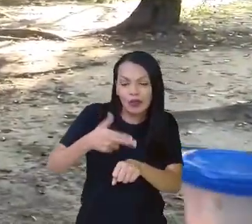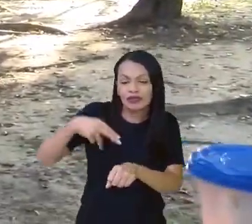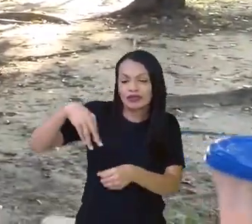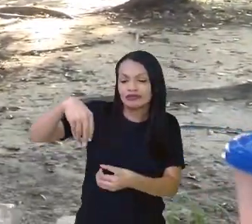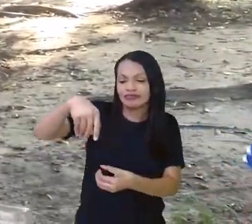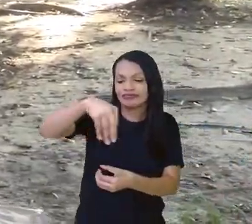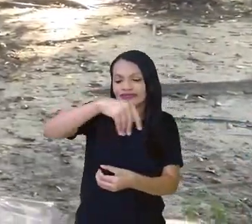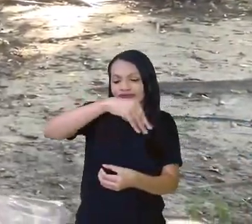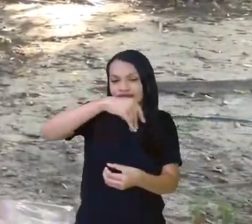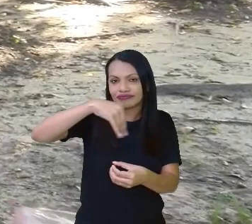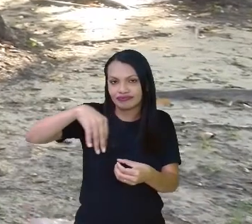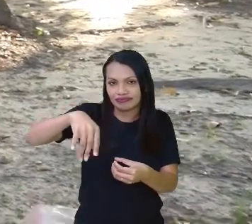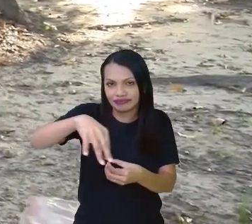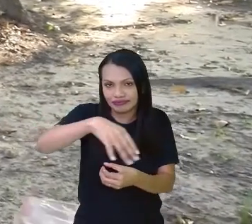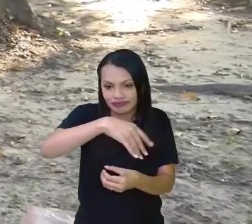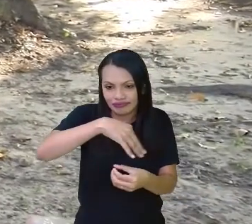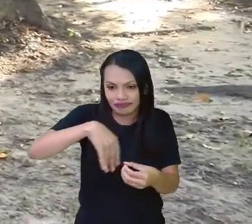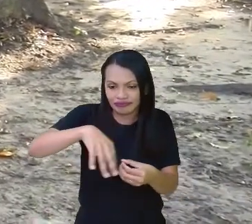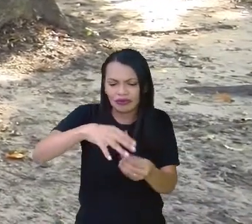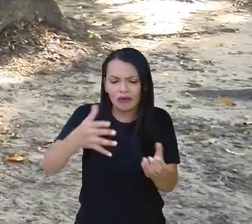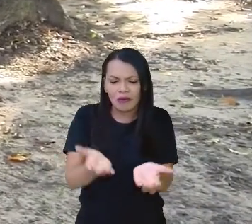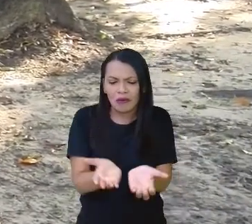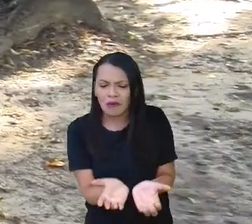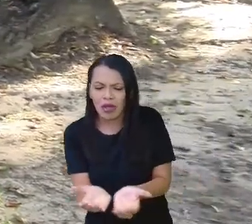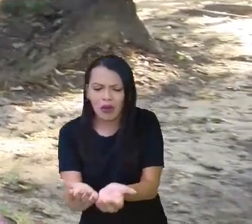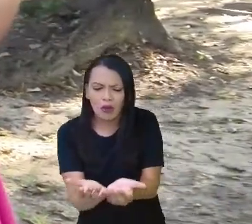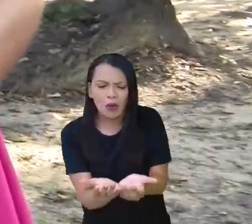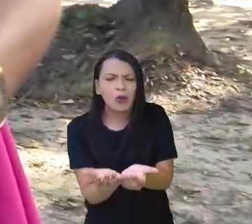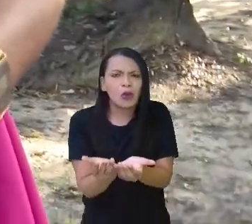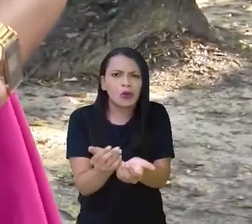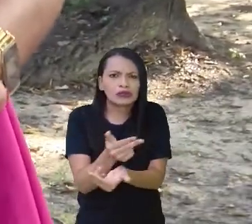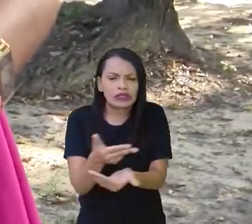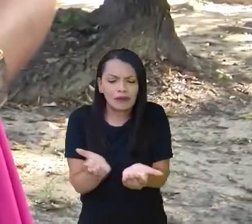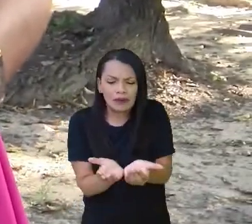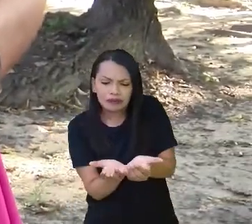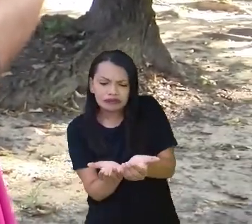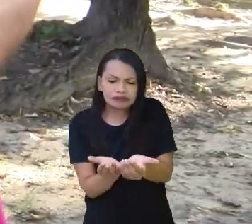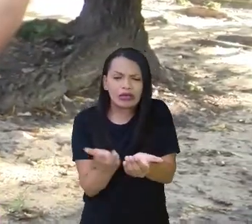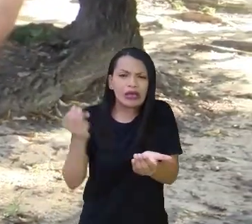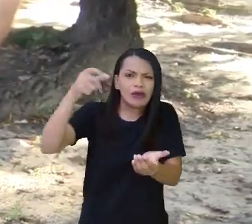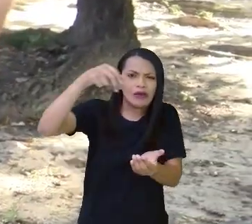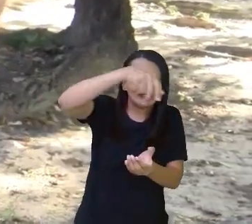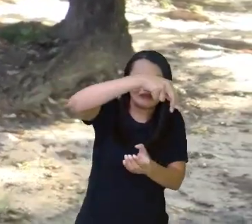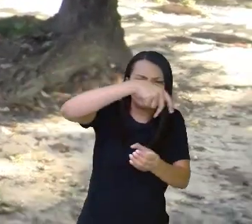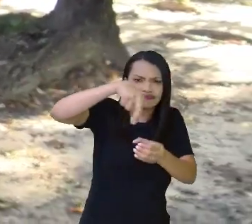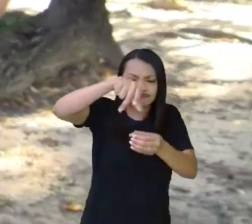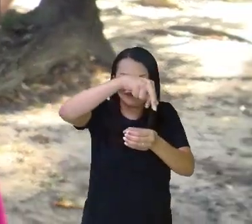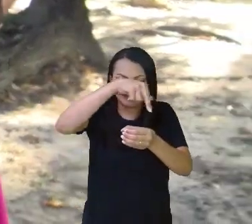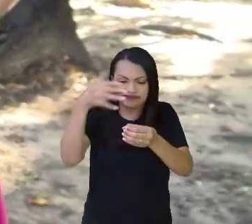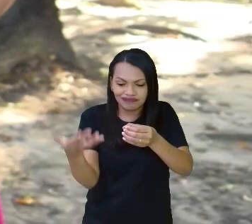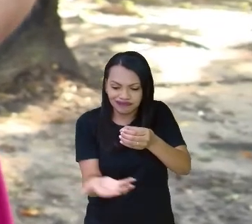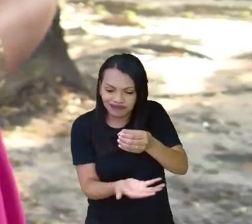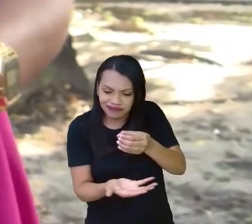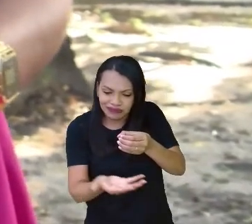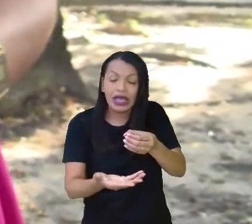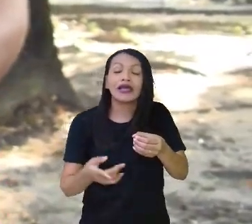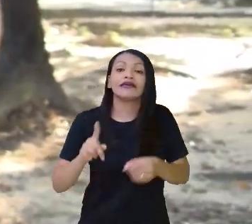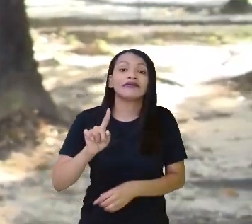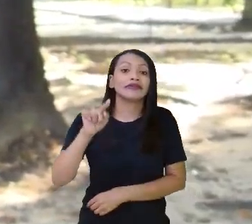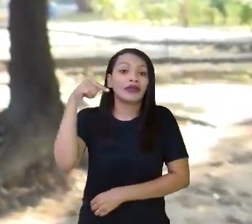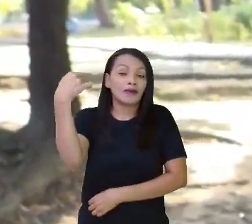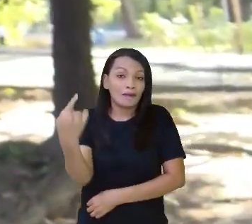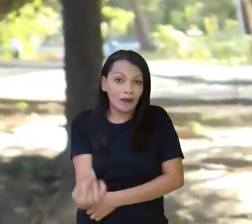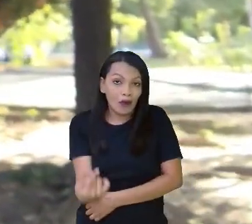granulado. Coloca uma bacia embaixo para não cair muito, tá? E depois,